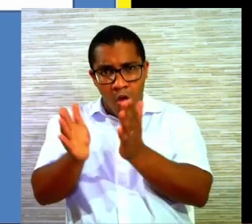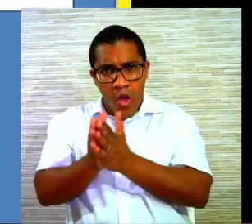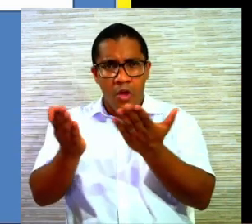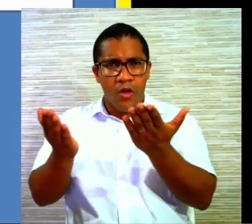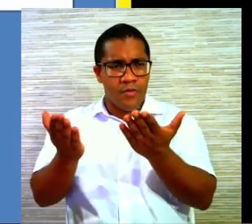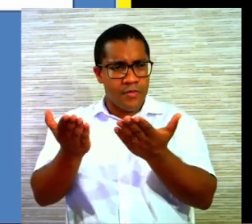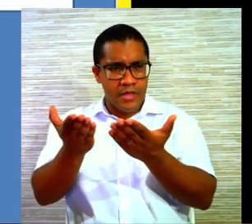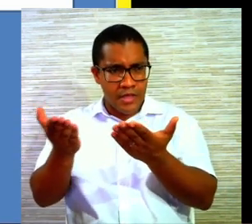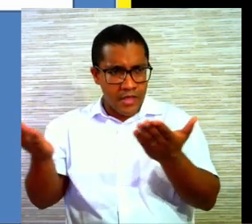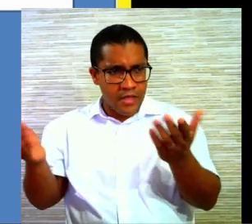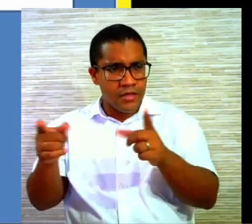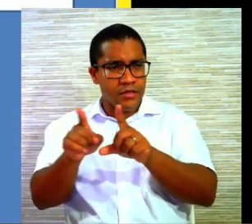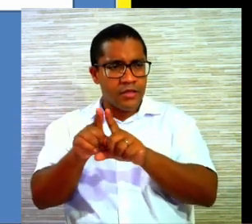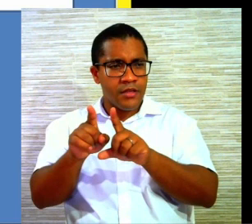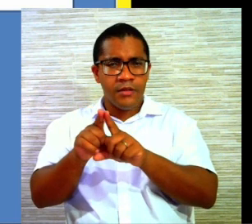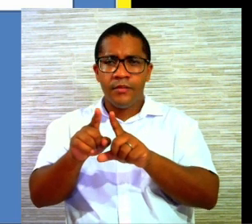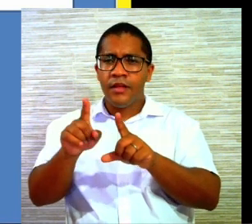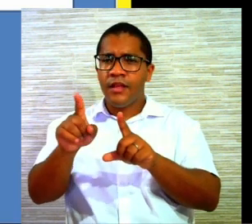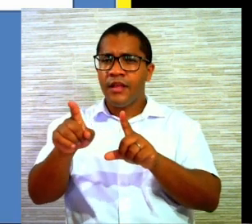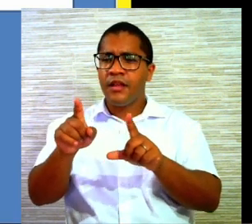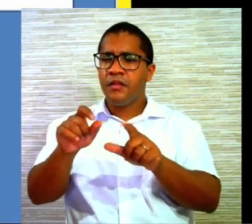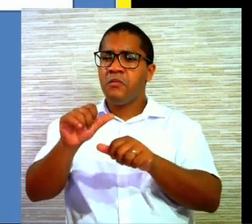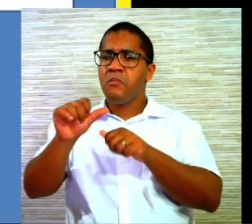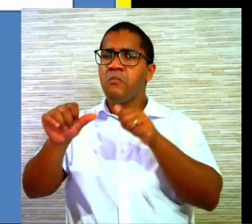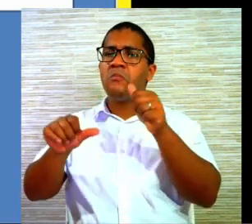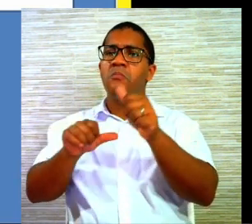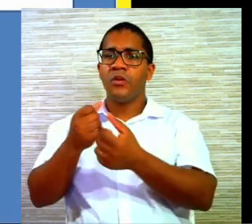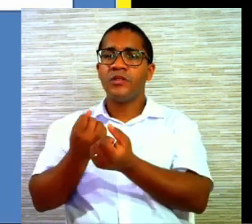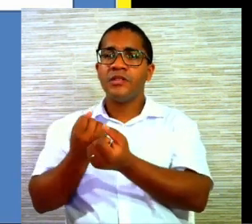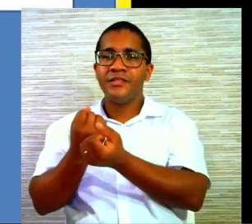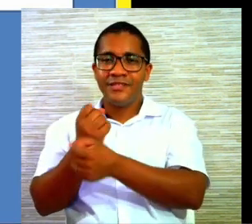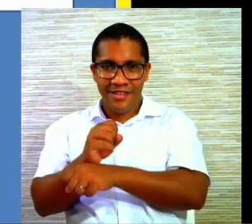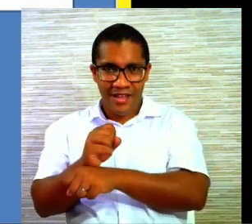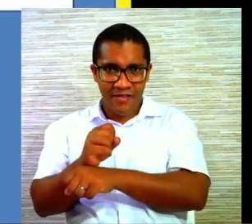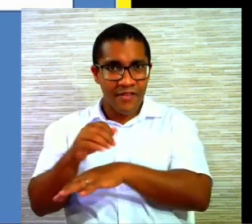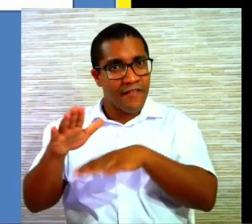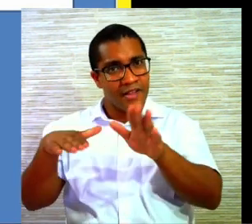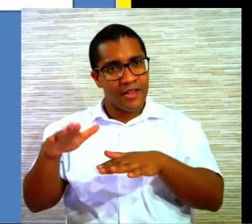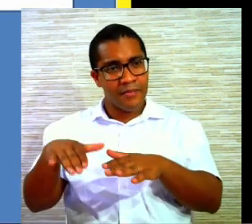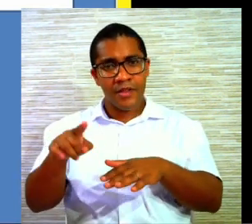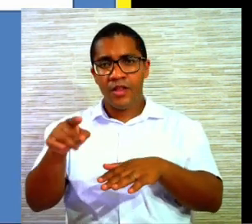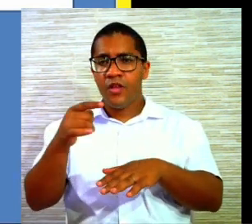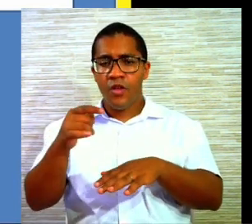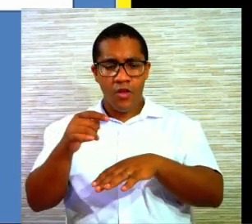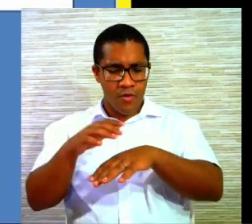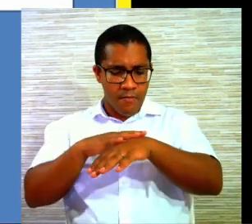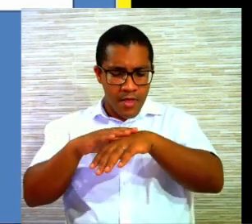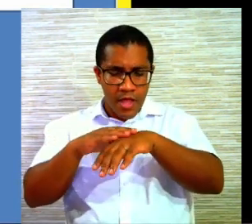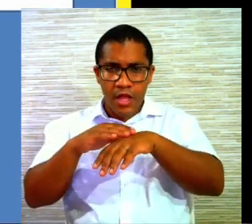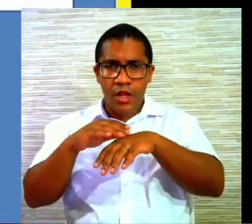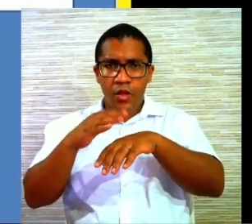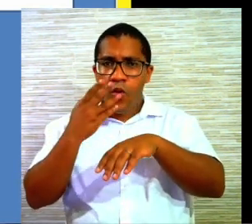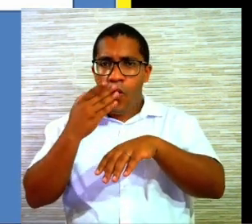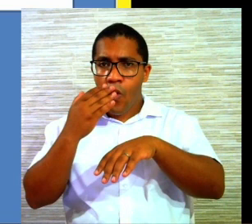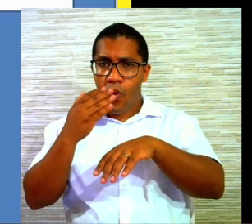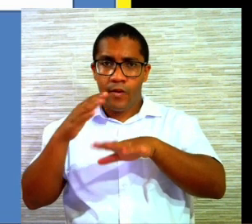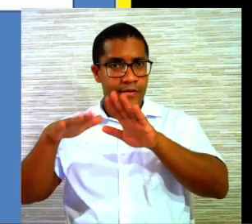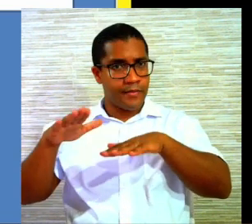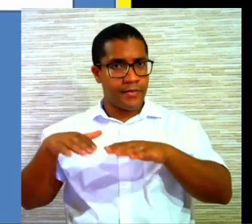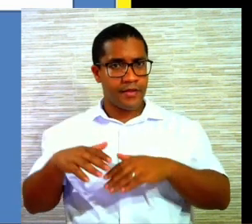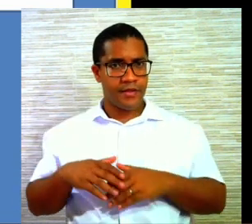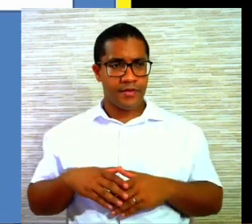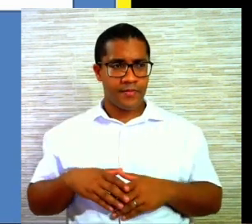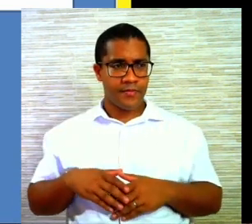pessoa pobre e miseráveis são os que se tornam escravos, independente da cor da pele. Manutenção da